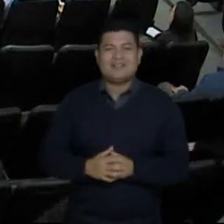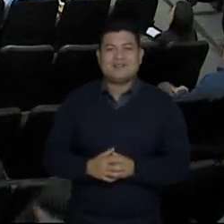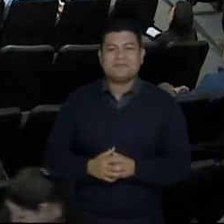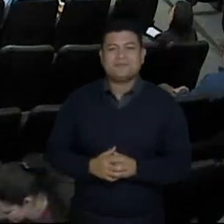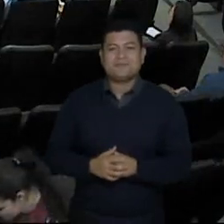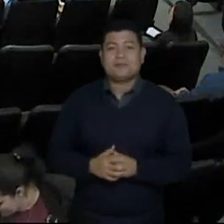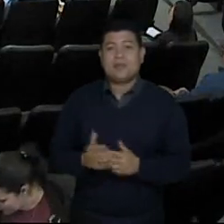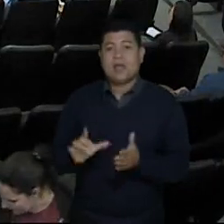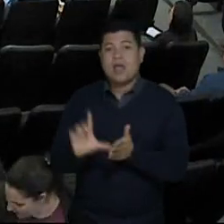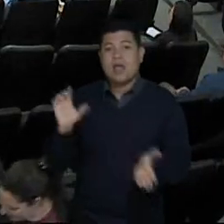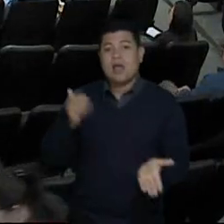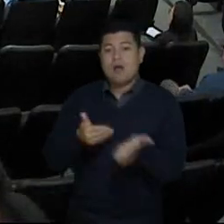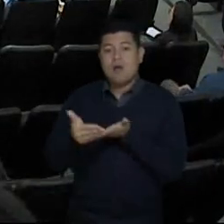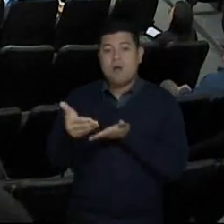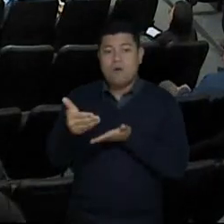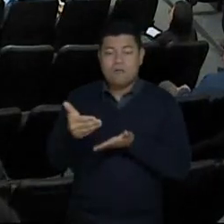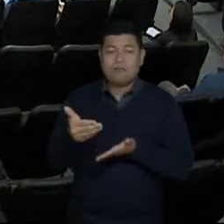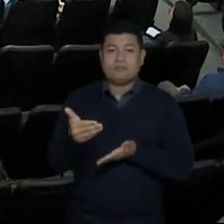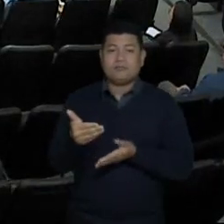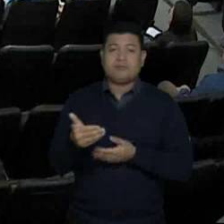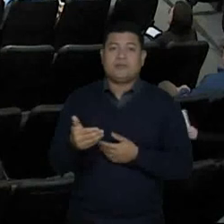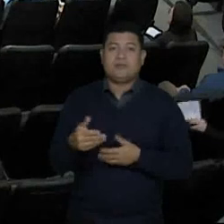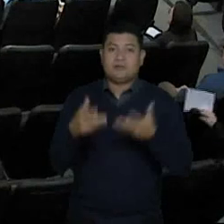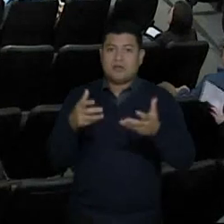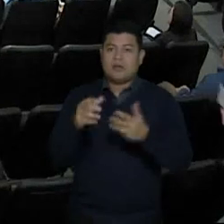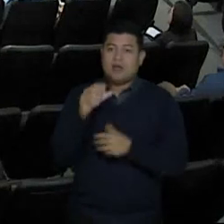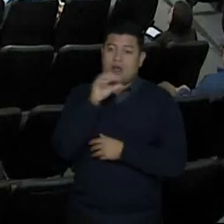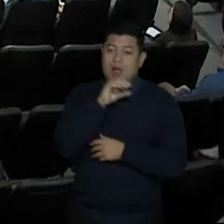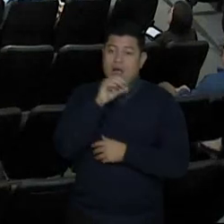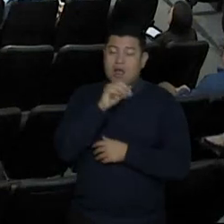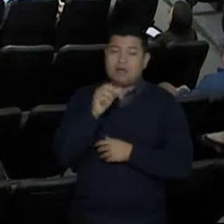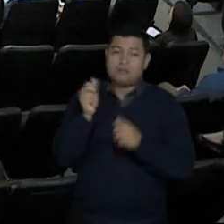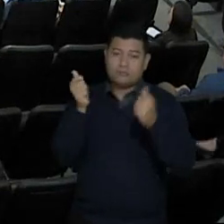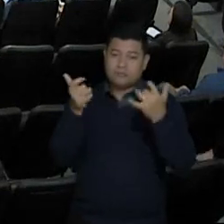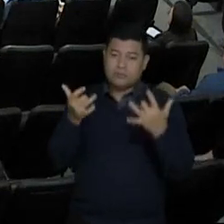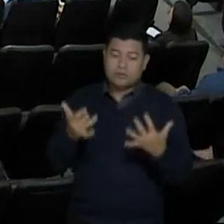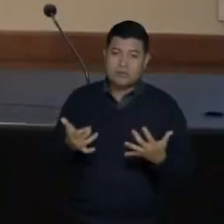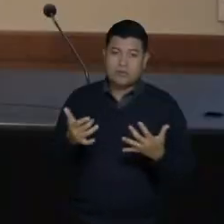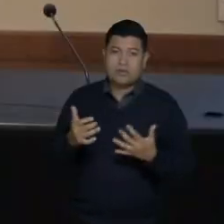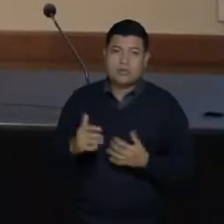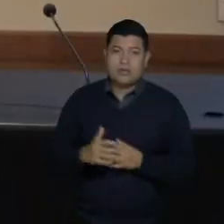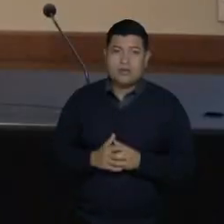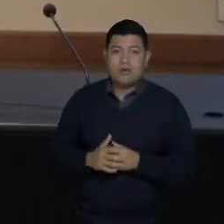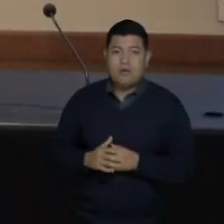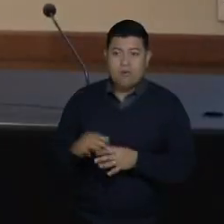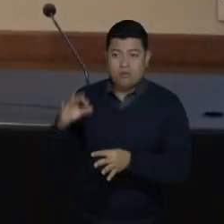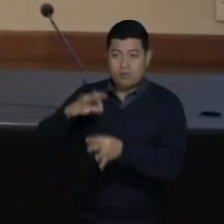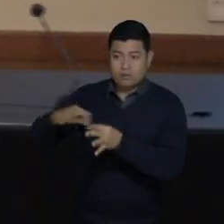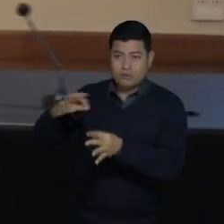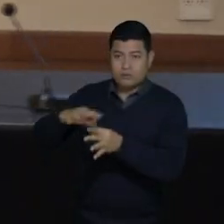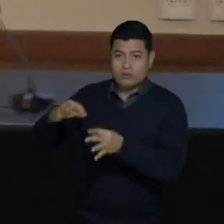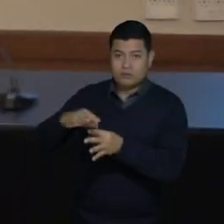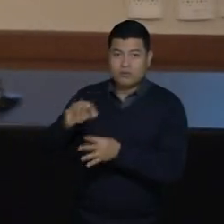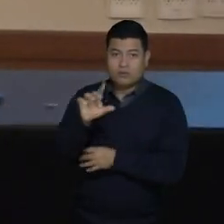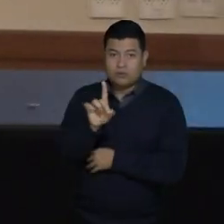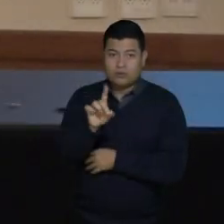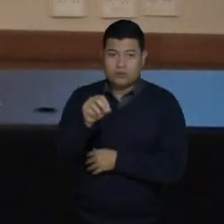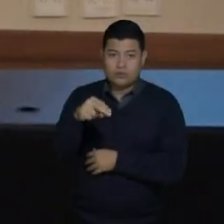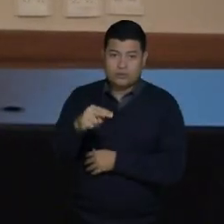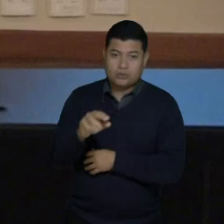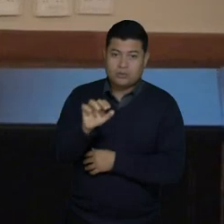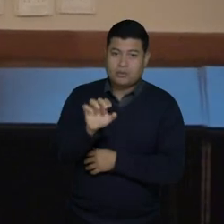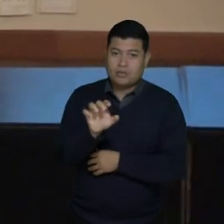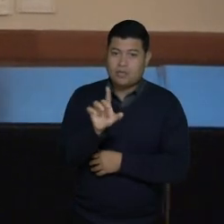eu começar eu quero falar só um pouquinho não sei se todo mundo conhece o Instituto Dom lexia mas a gente atua mais ou menos